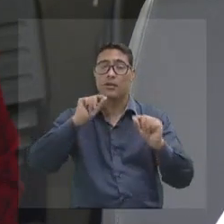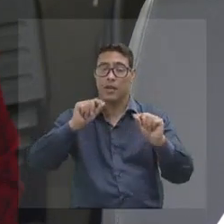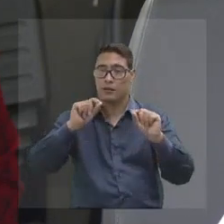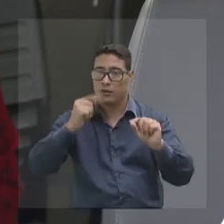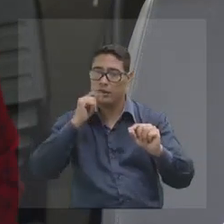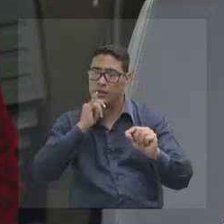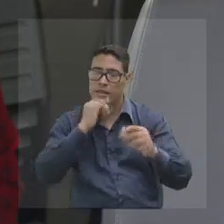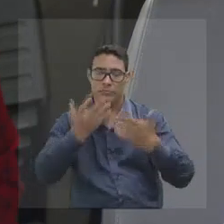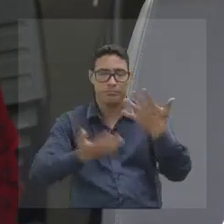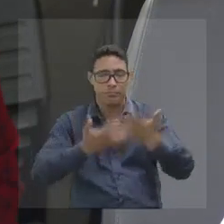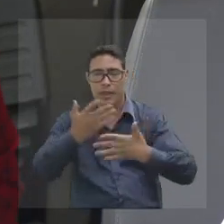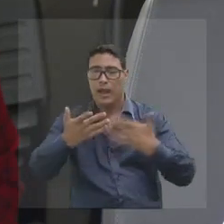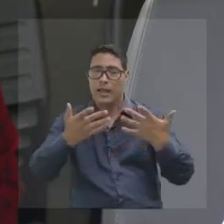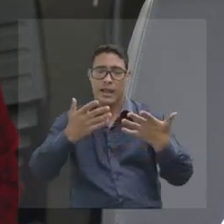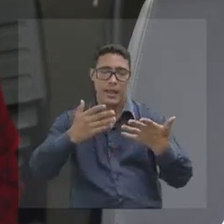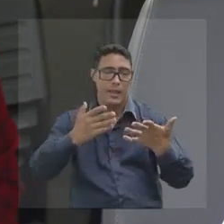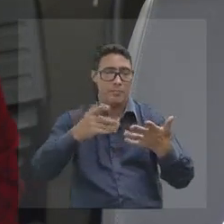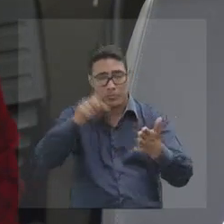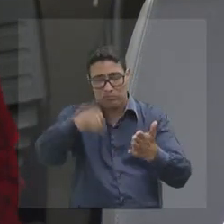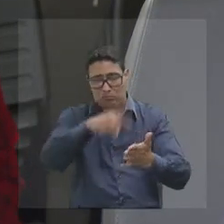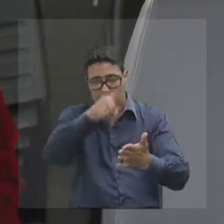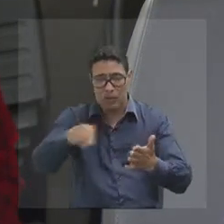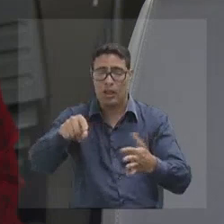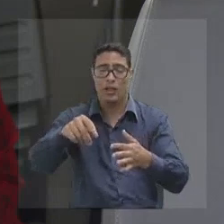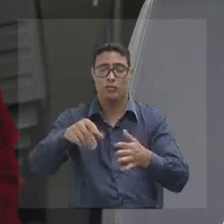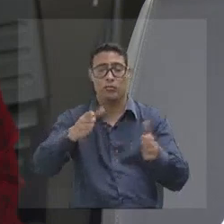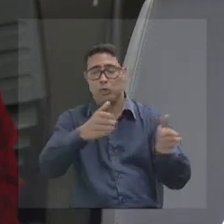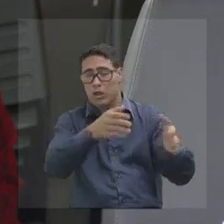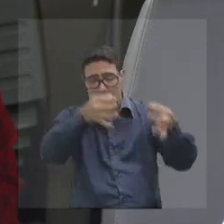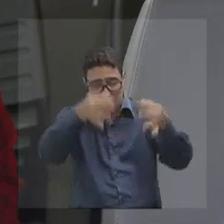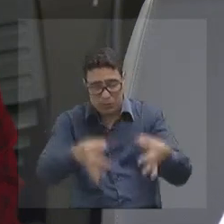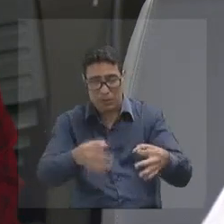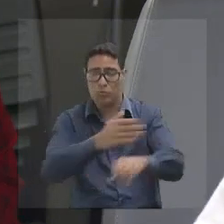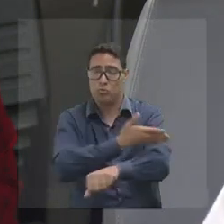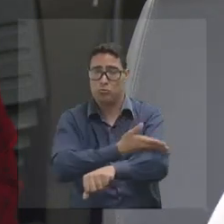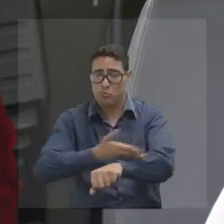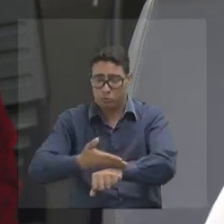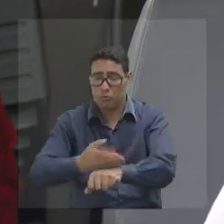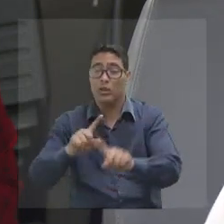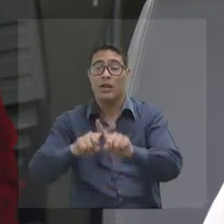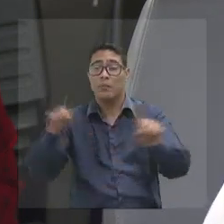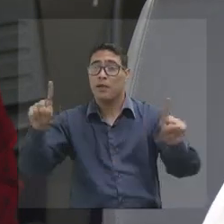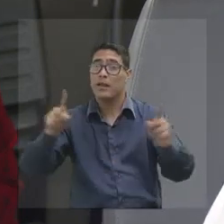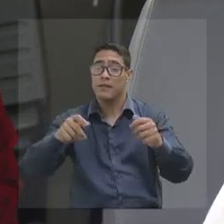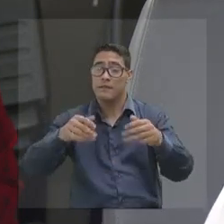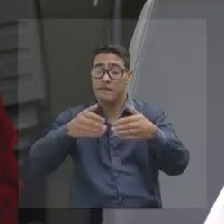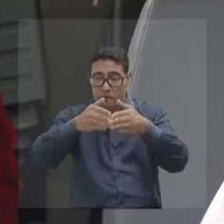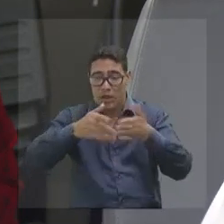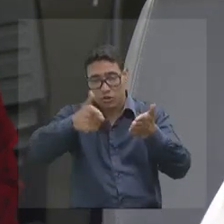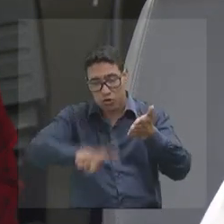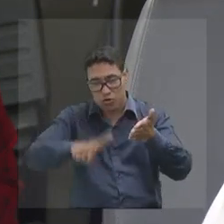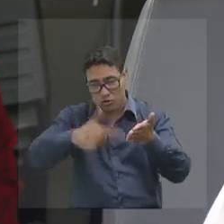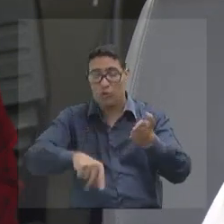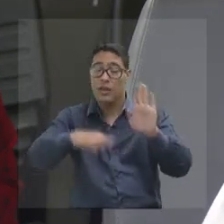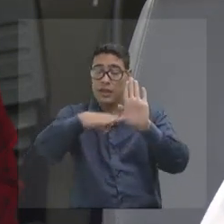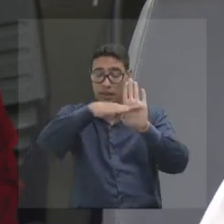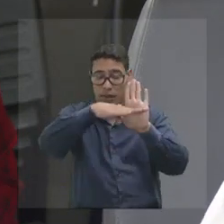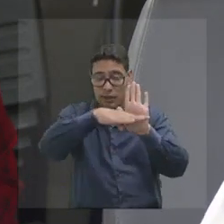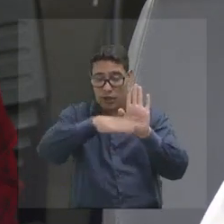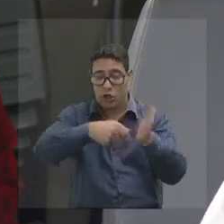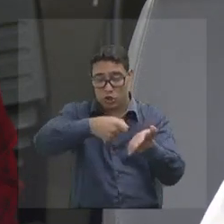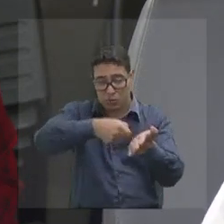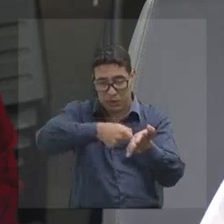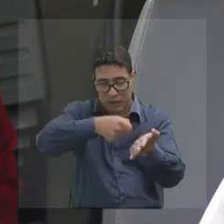do termo de ajustamento de Conduta porém não só foi renovado como as cláusulas de obrigação para a empresa